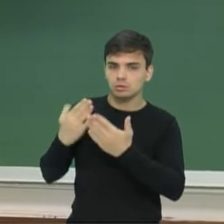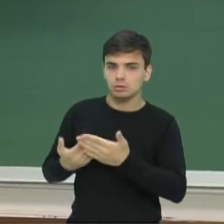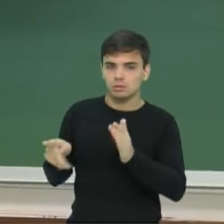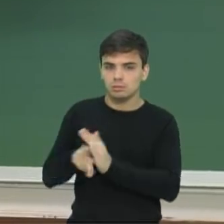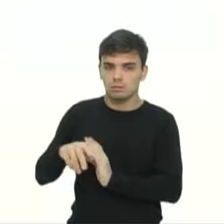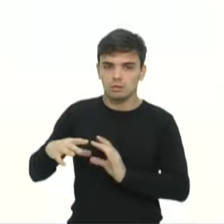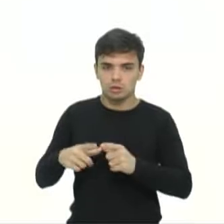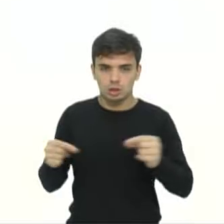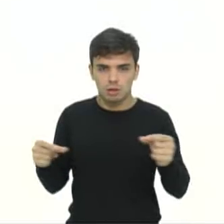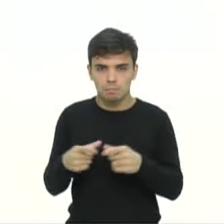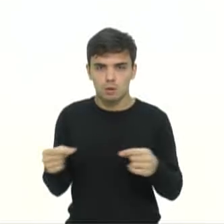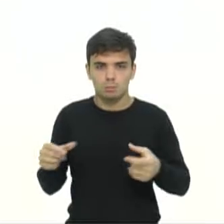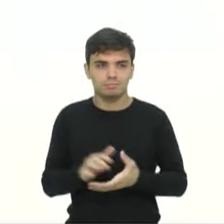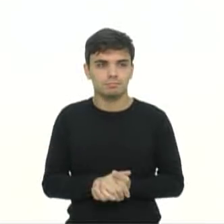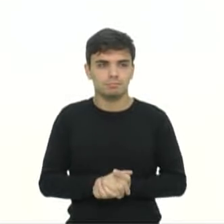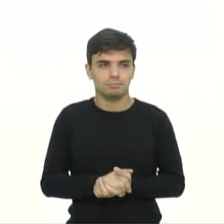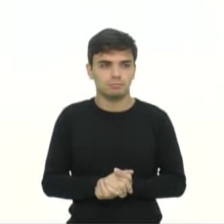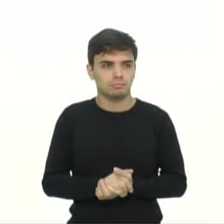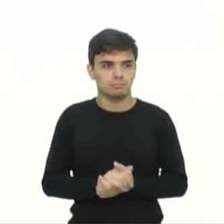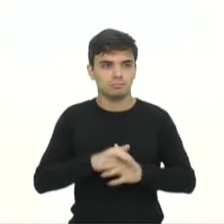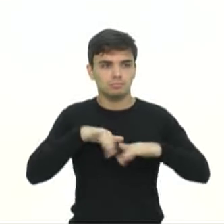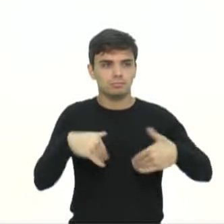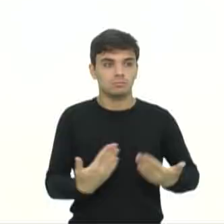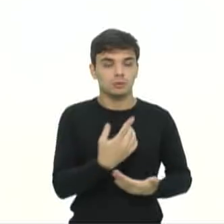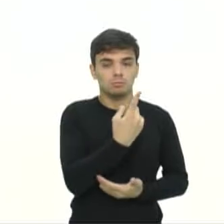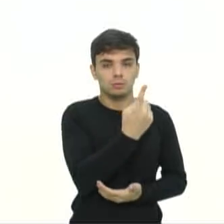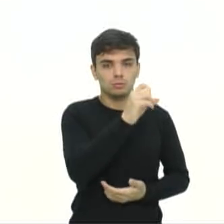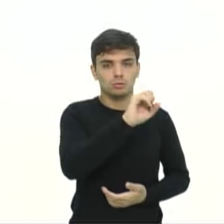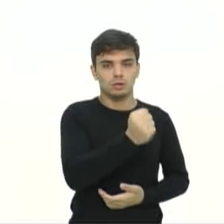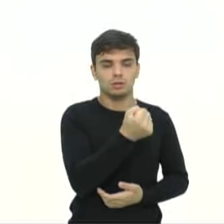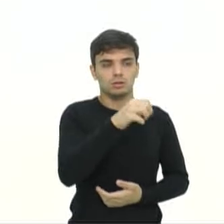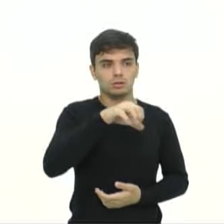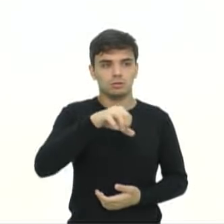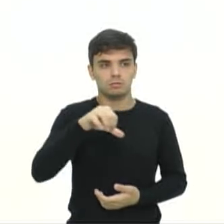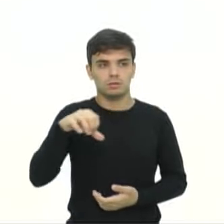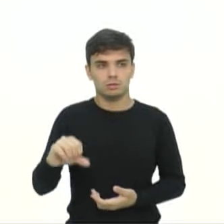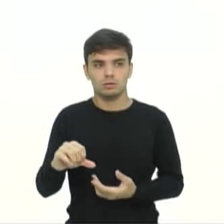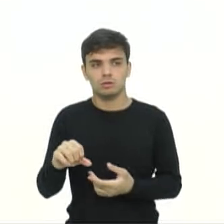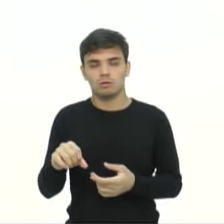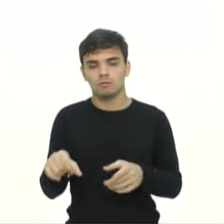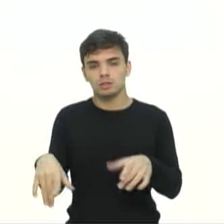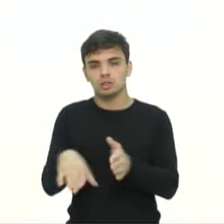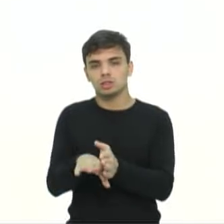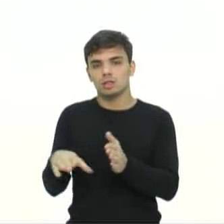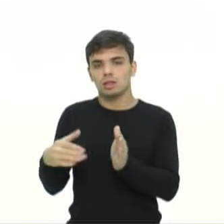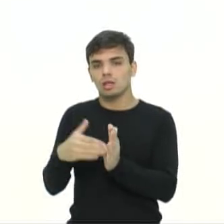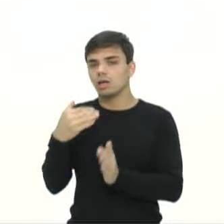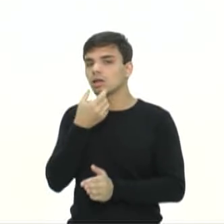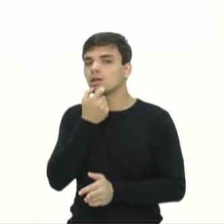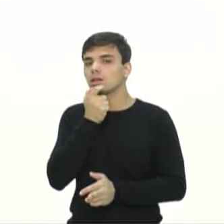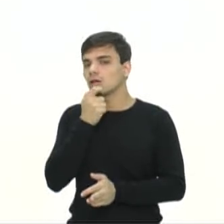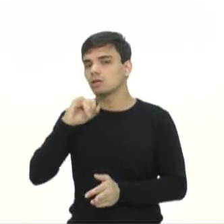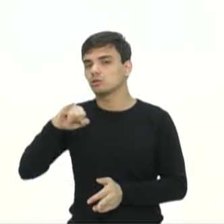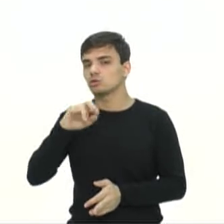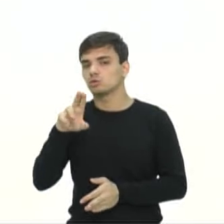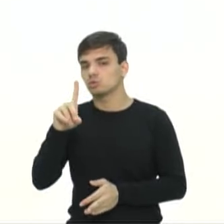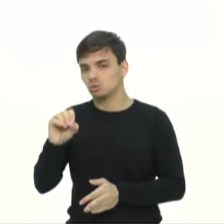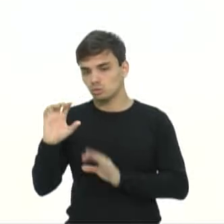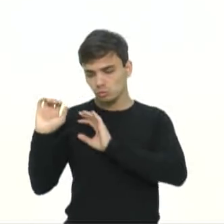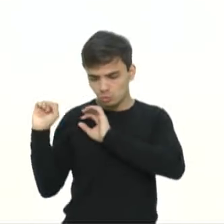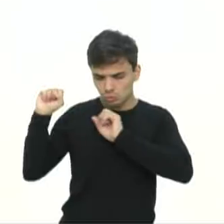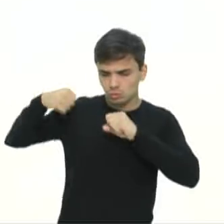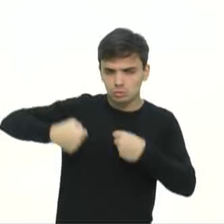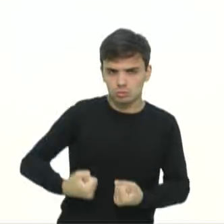Japão. Então, em 1899, o judô chega à Inglaterra, né, pelas mãos do próprio Jigoro Kano.